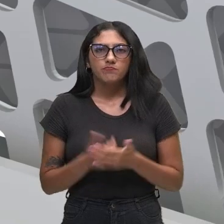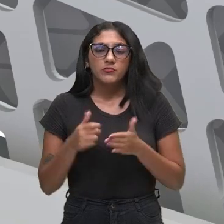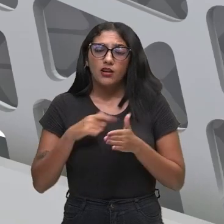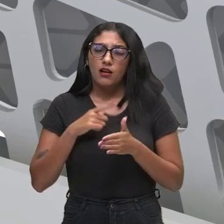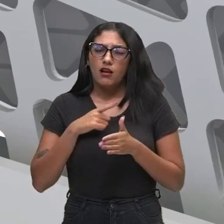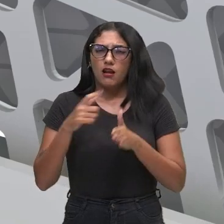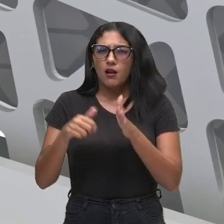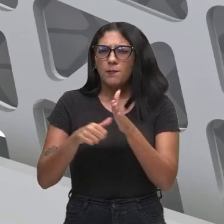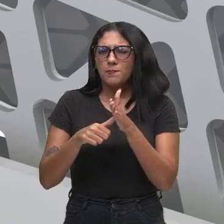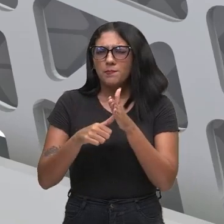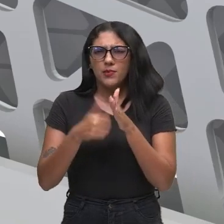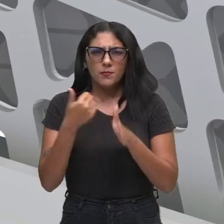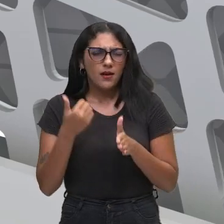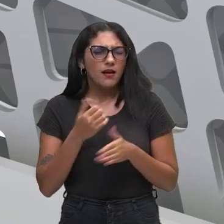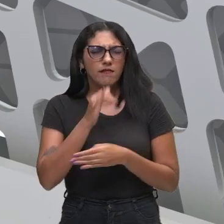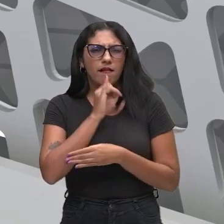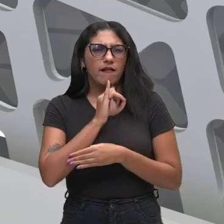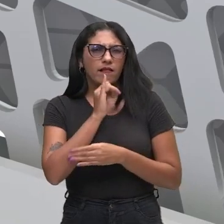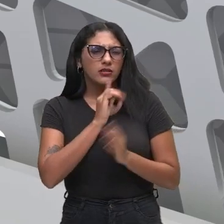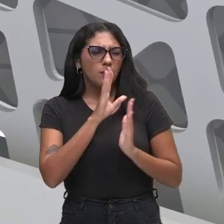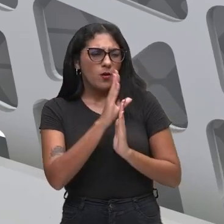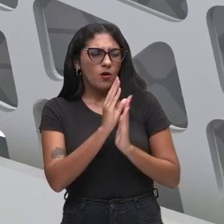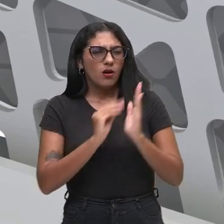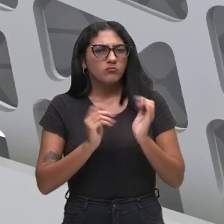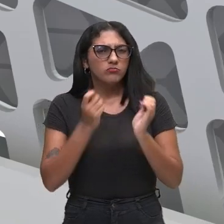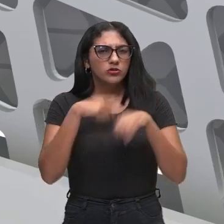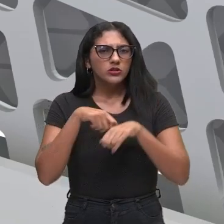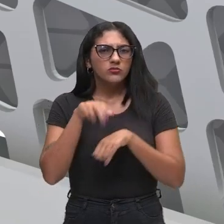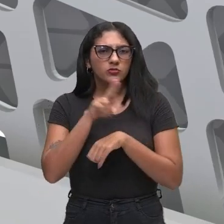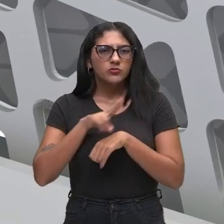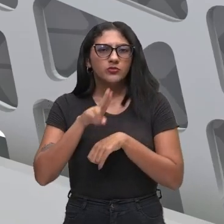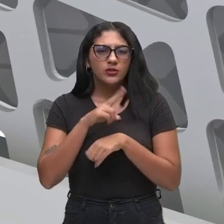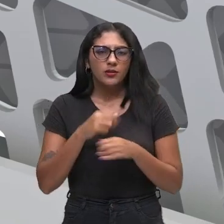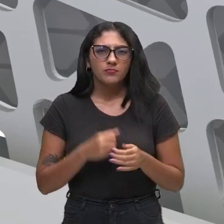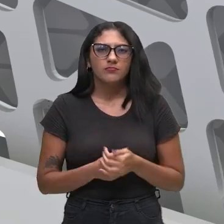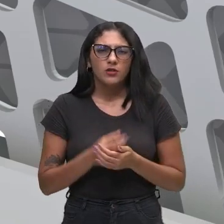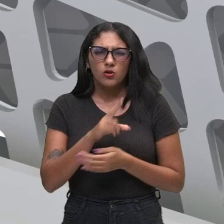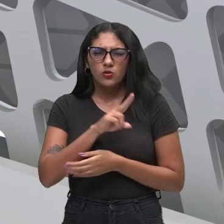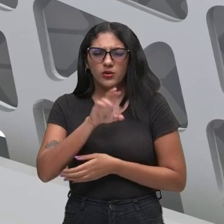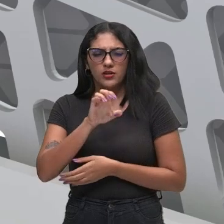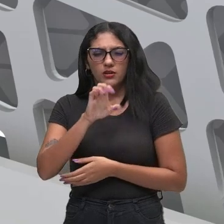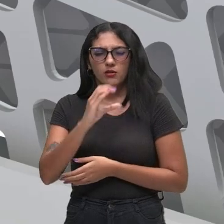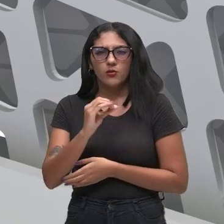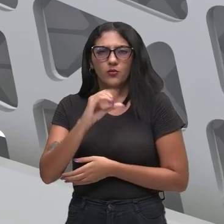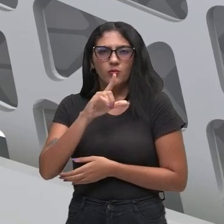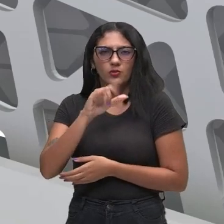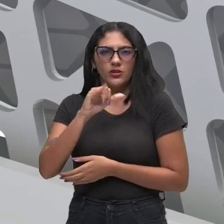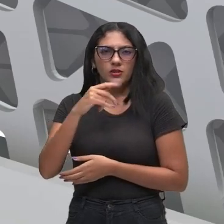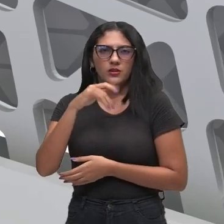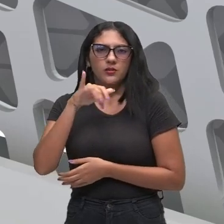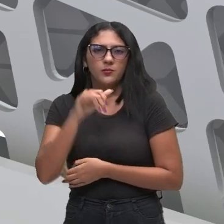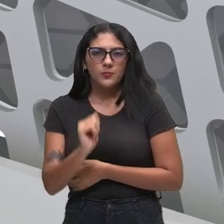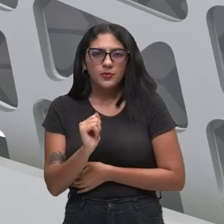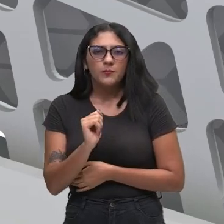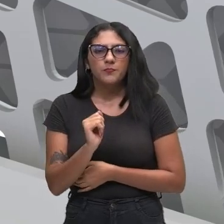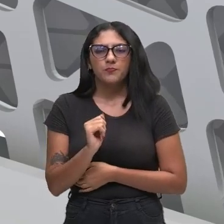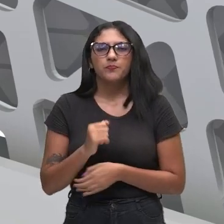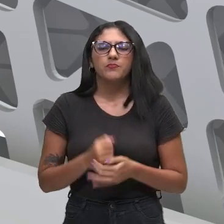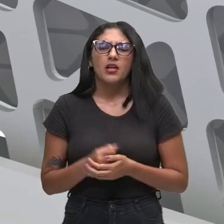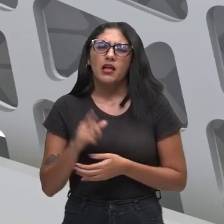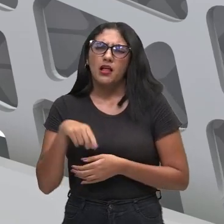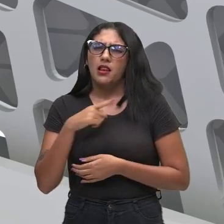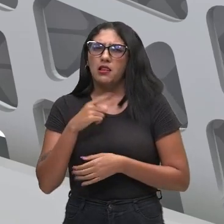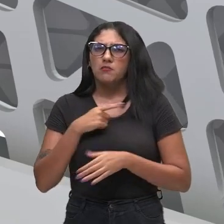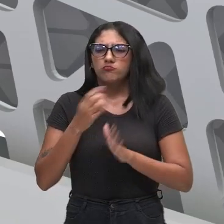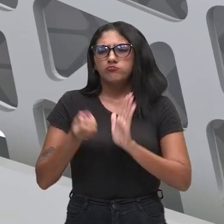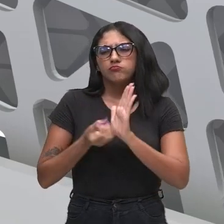exemplos ali de usos dessas máquinas, que era a Eolípia, elas ali foram, embora inventada